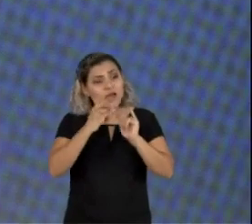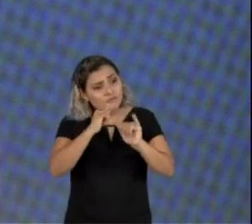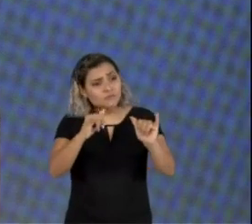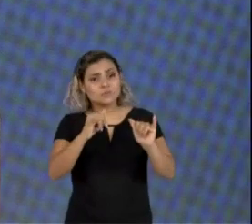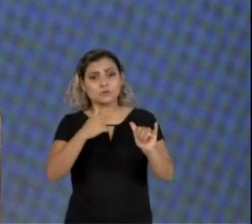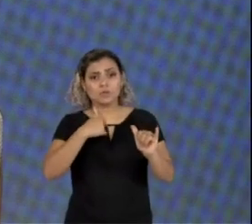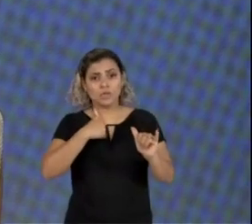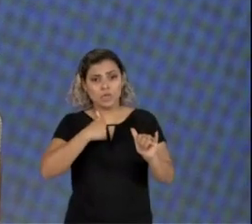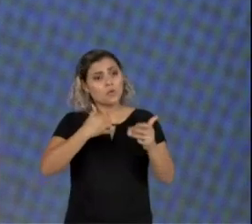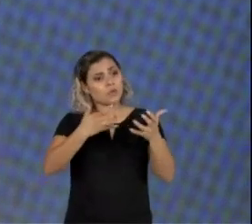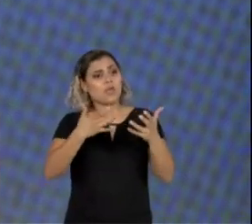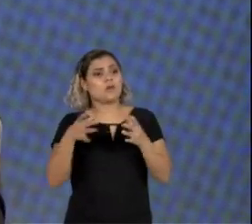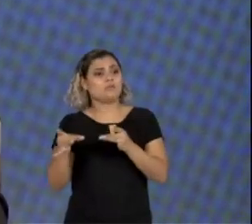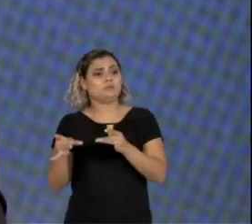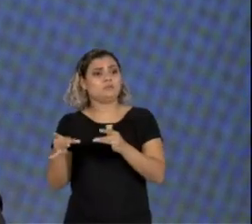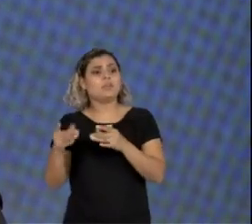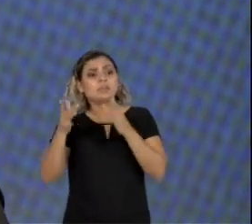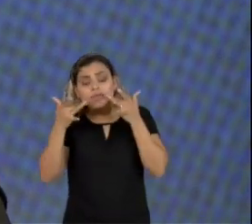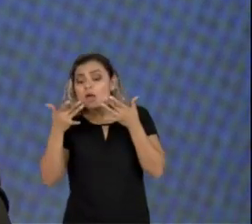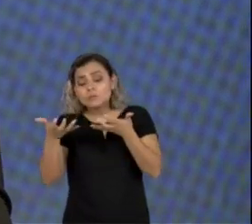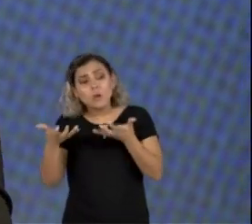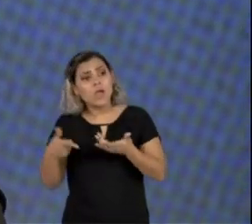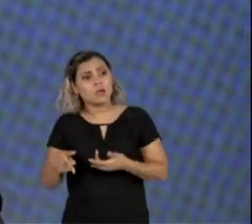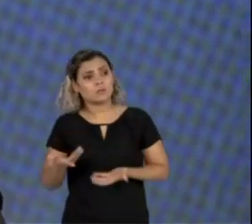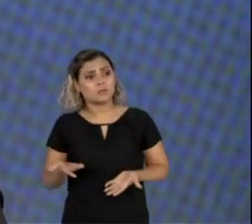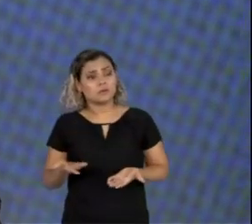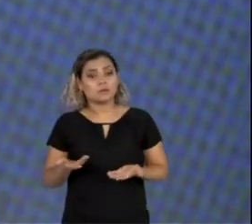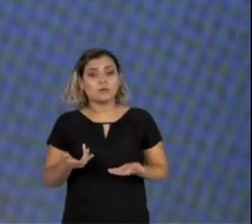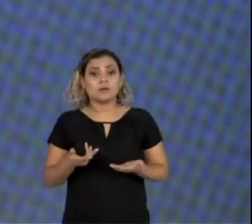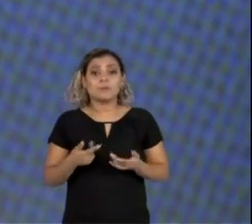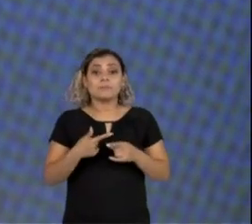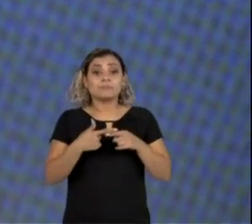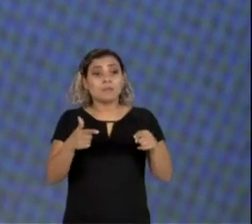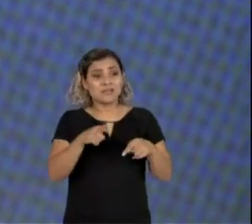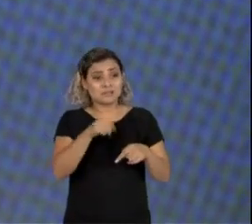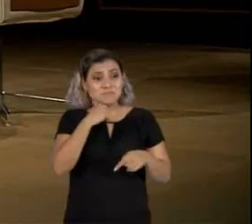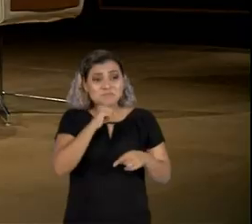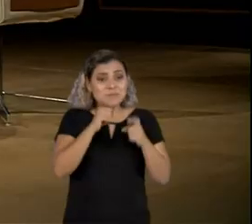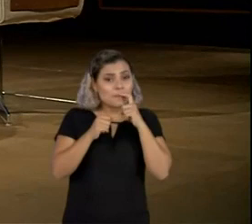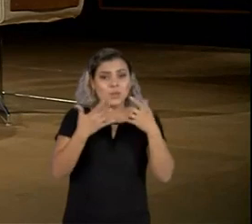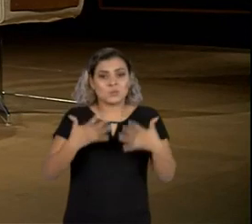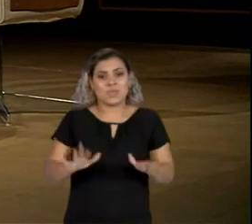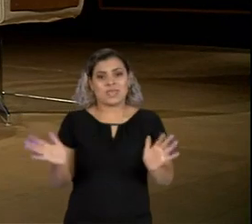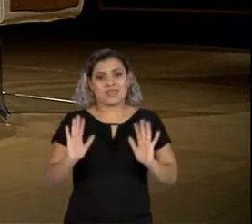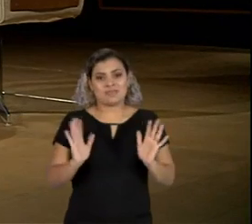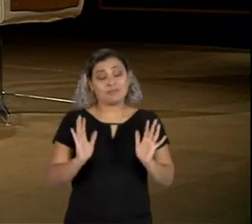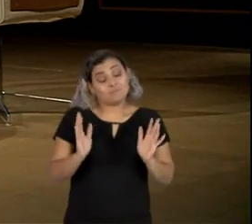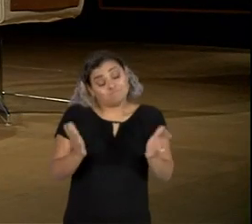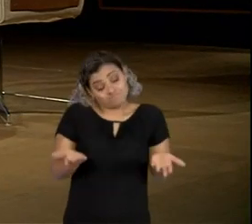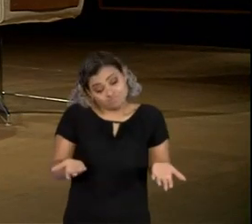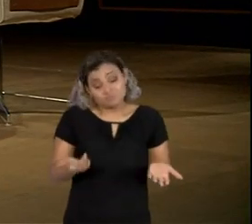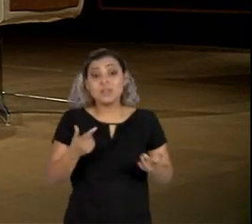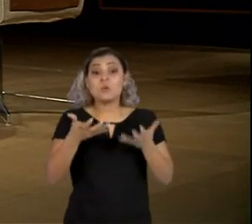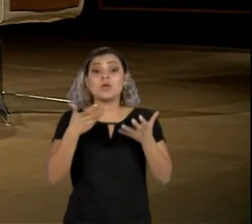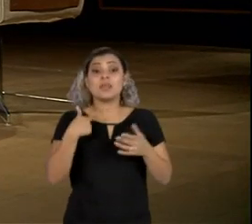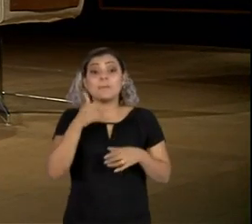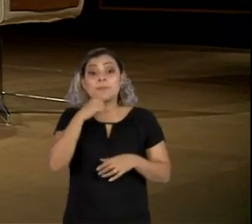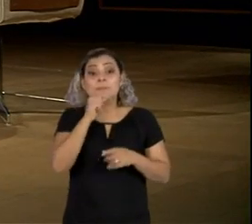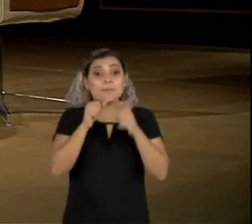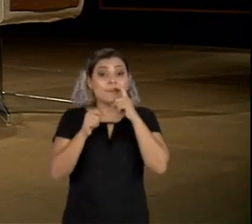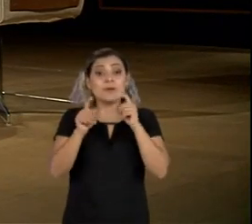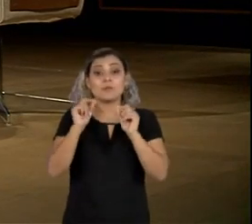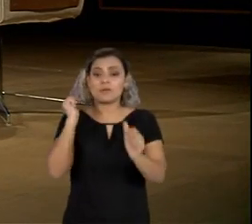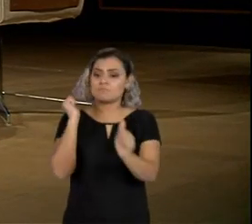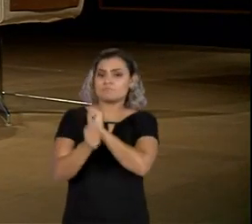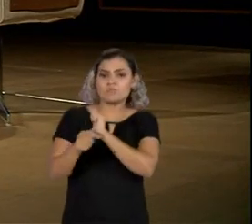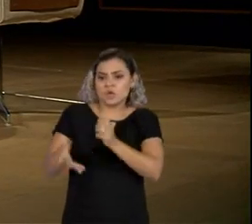como fugir do teatro. Eu fui criada para ser qualquer coisa, Eduardo, qualquer coisa. Primeiro para ser atleta, né? Eu